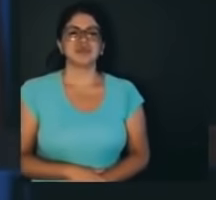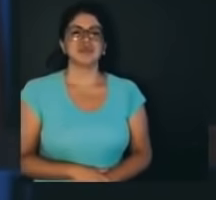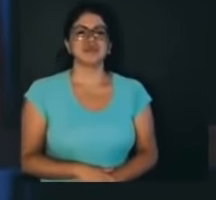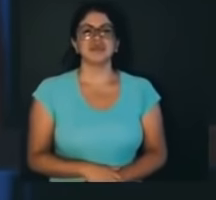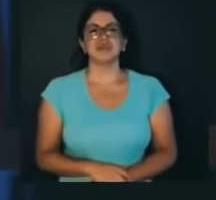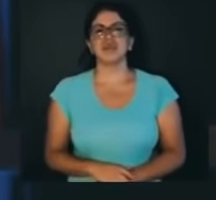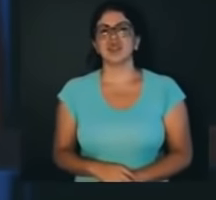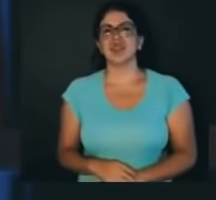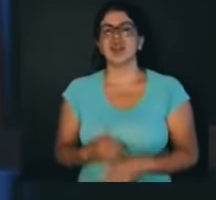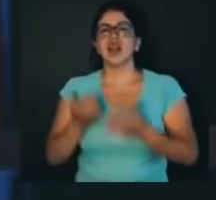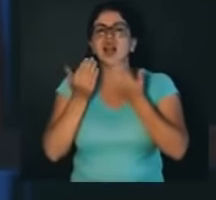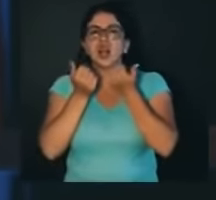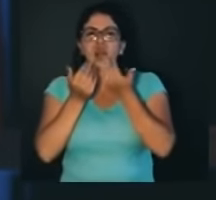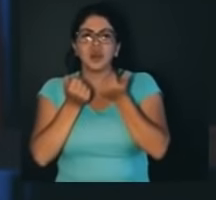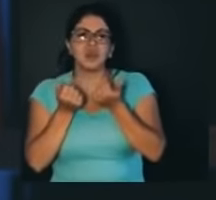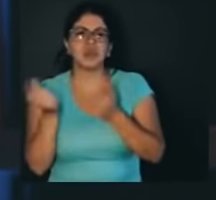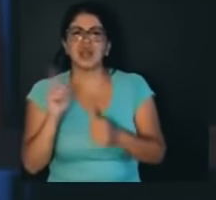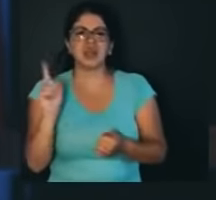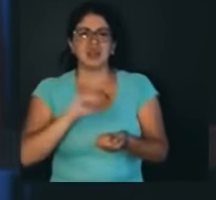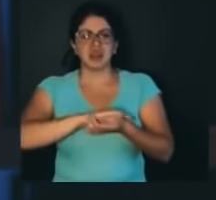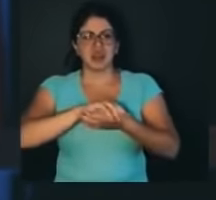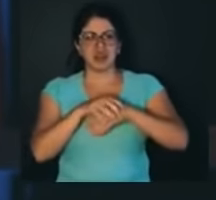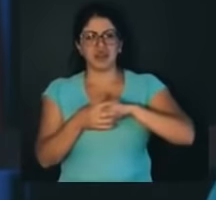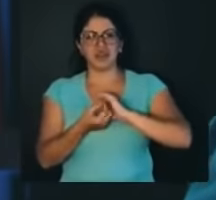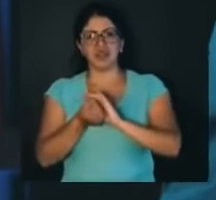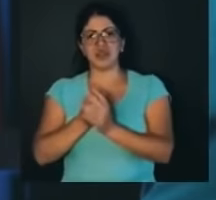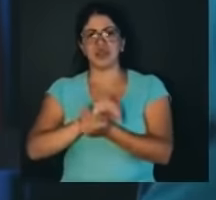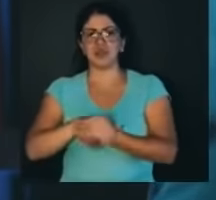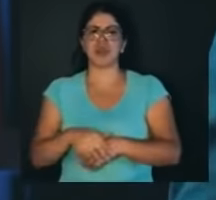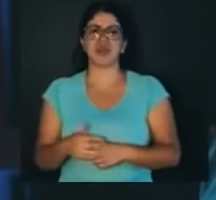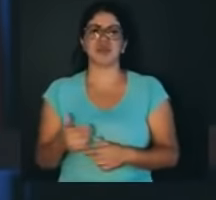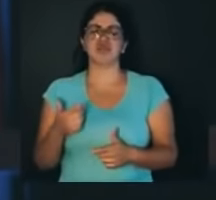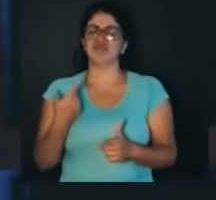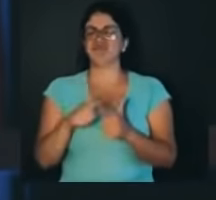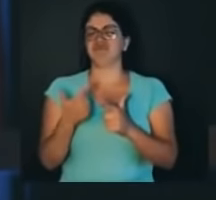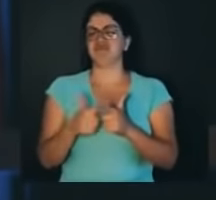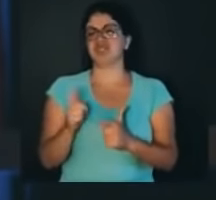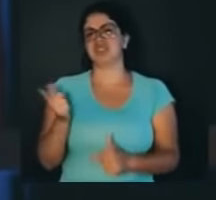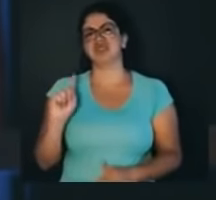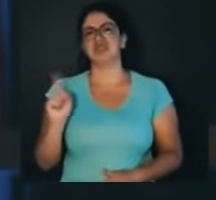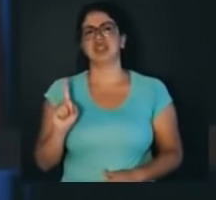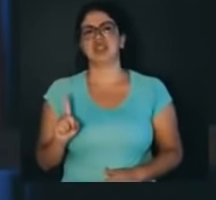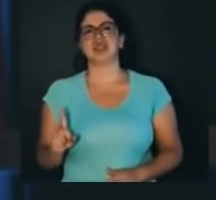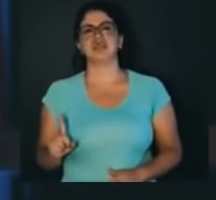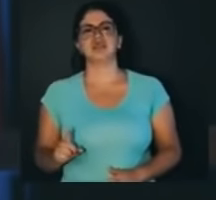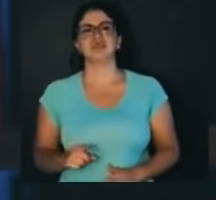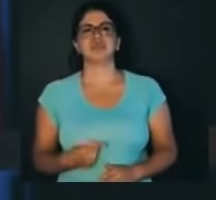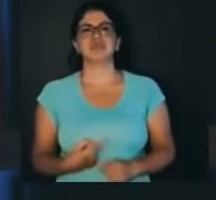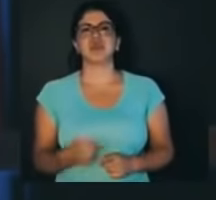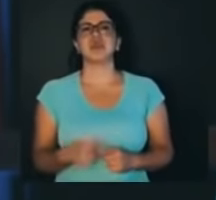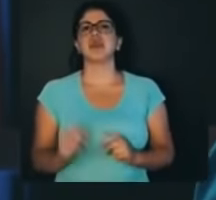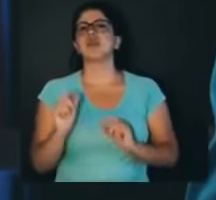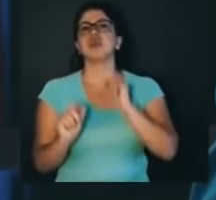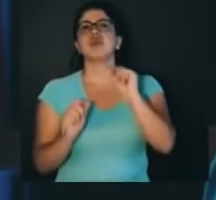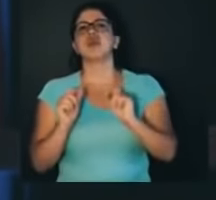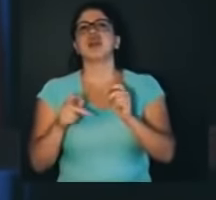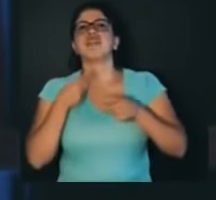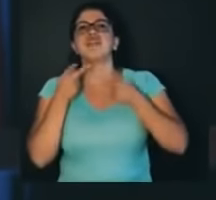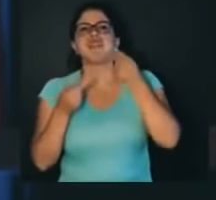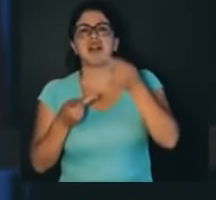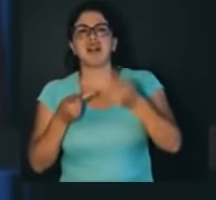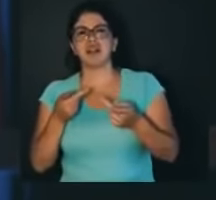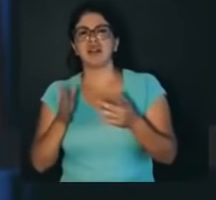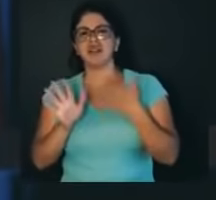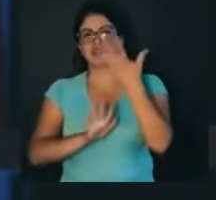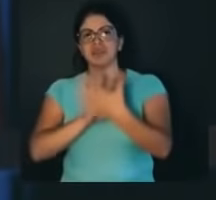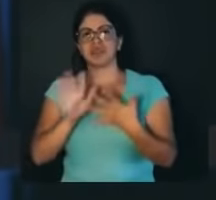não contamina o homem. Pai amado, no nome de Jesus, Senhor, ainda em tua